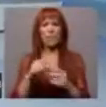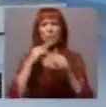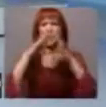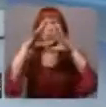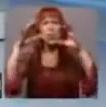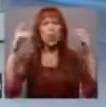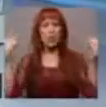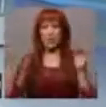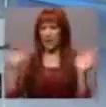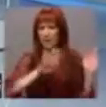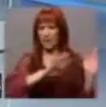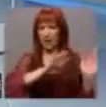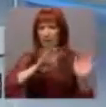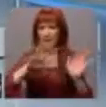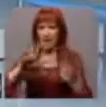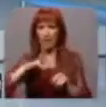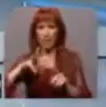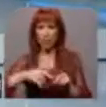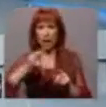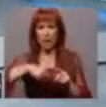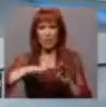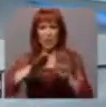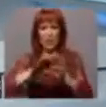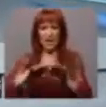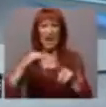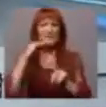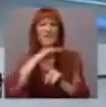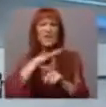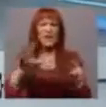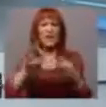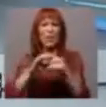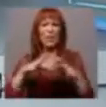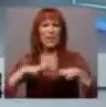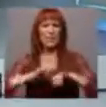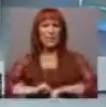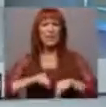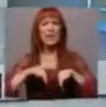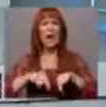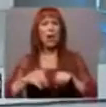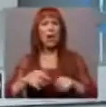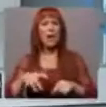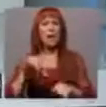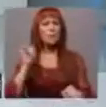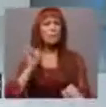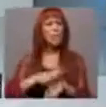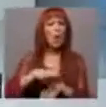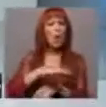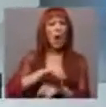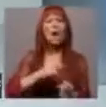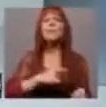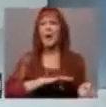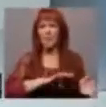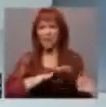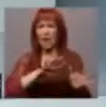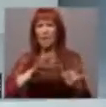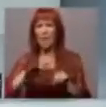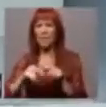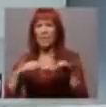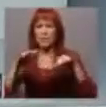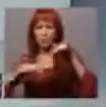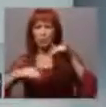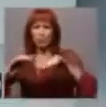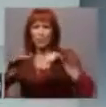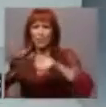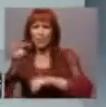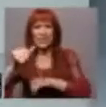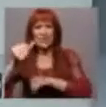nebulosidade a aproximar-se da Península Ibérica, é uma frente fria associada a uma depressão que se encontra agora sobre o Atlântico, mas que também vai trazer muita instabilidade durante o fim